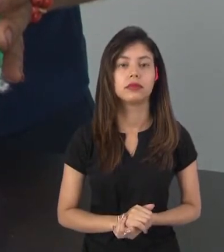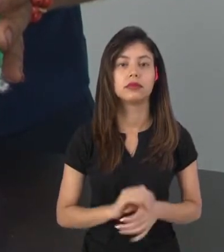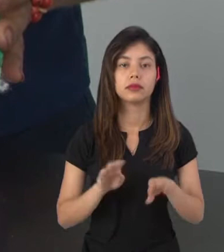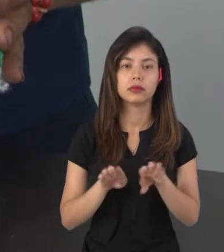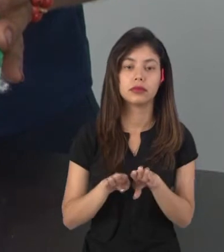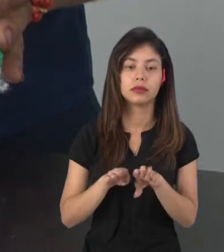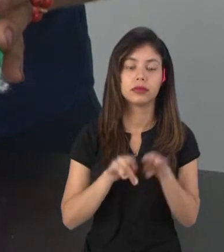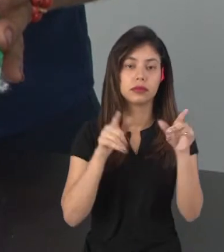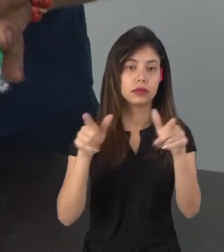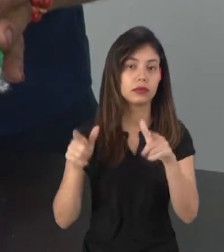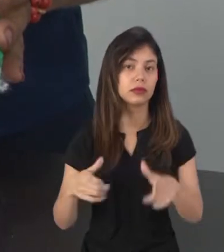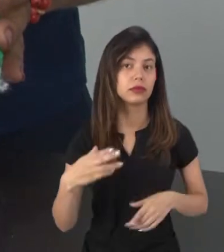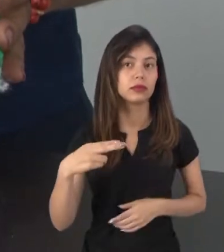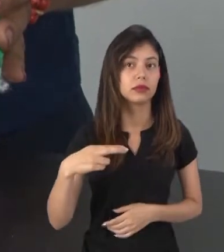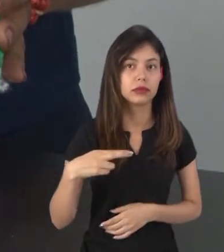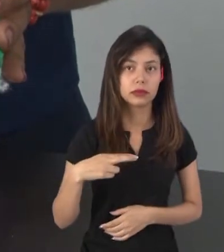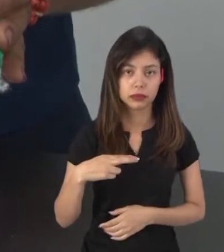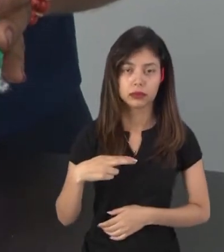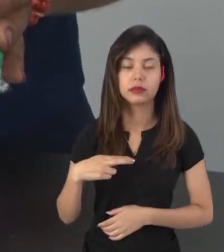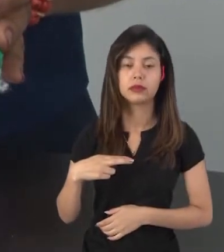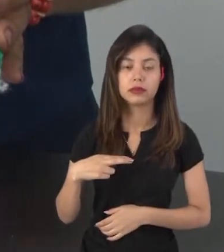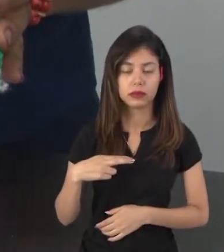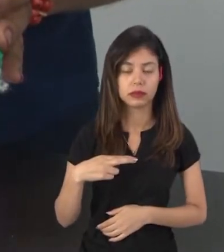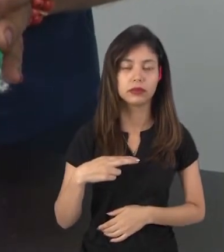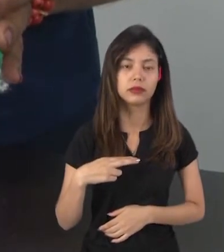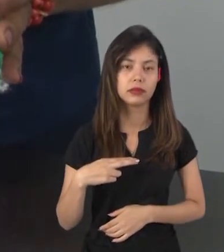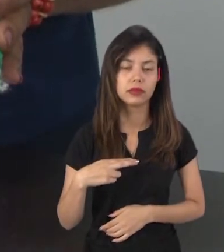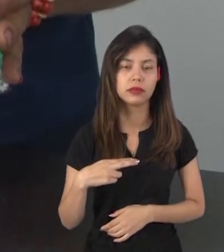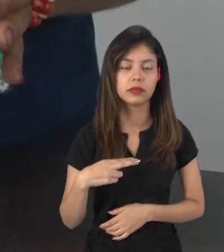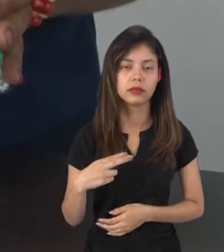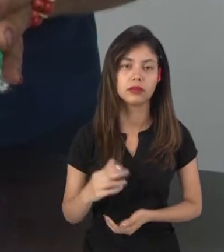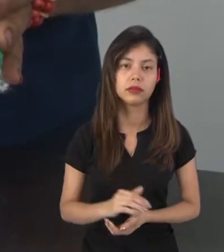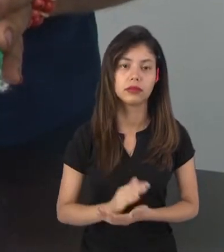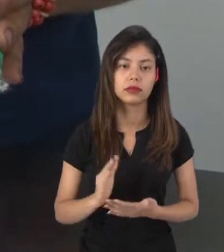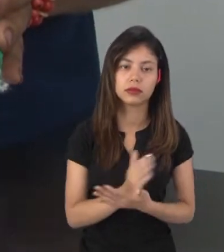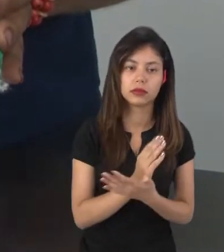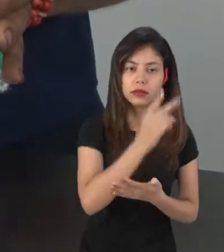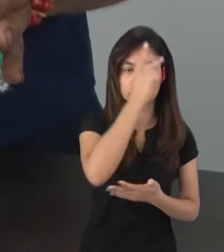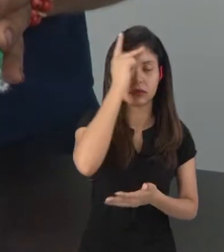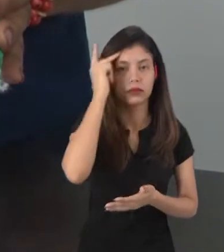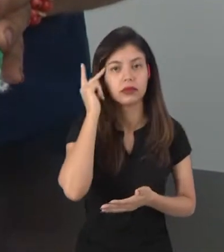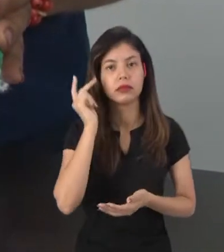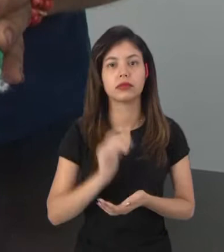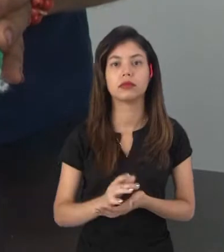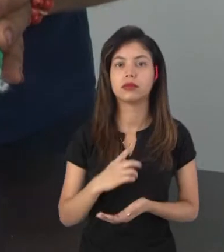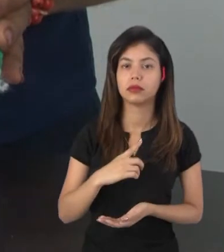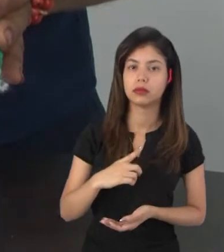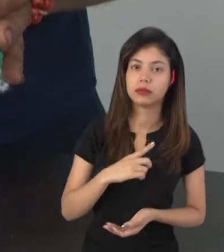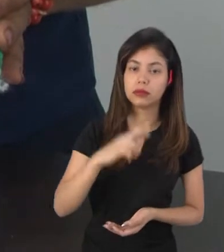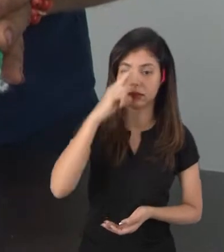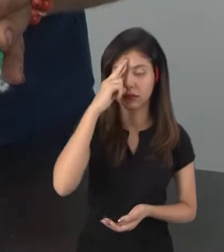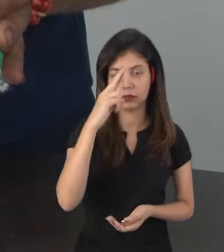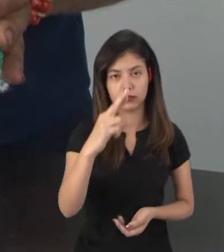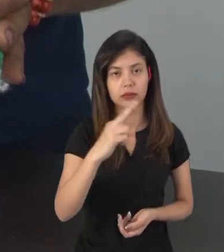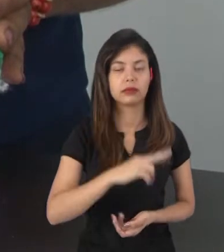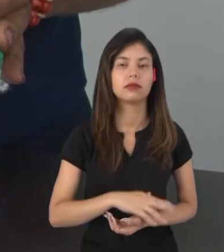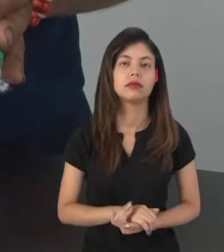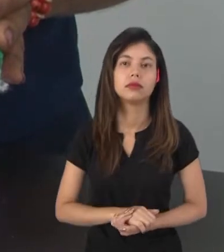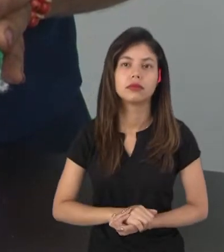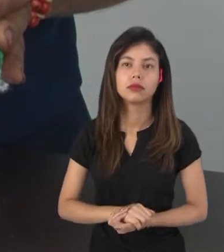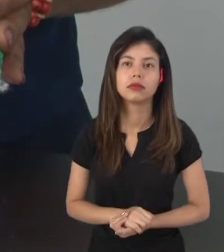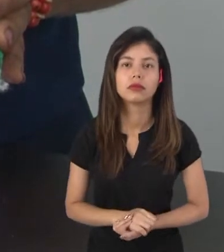chamamos de espaços privados, né? Espaços que são de alguém, né? Que tem um dono,